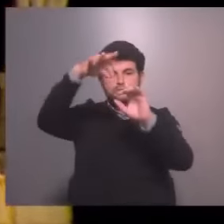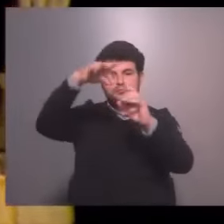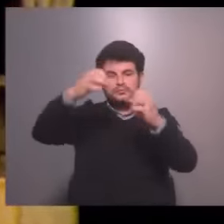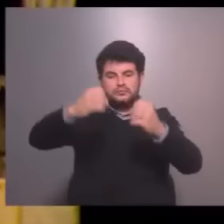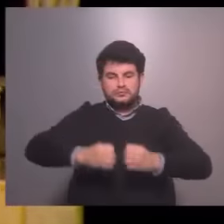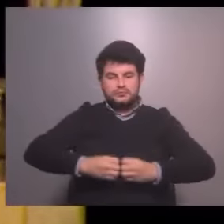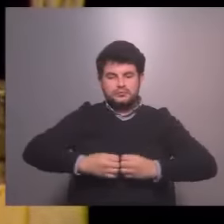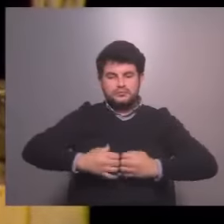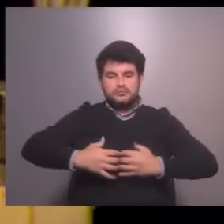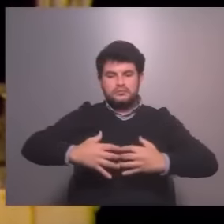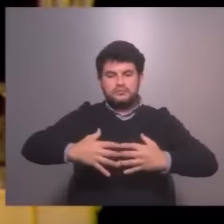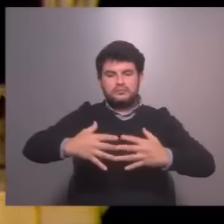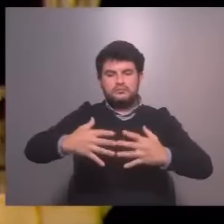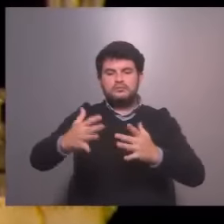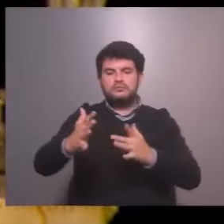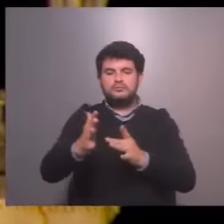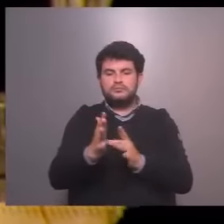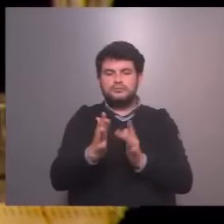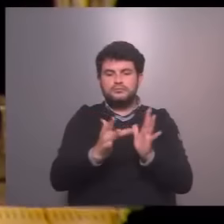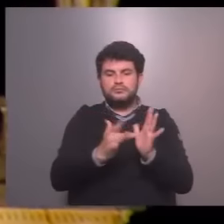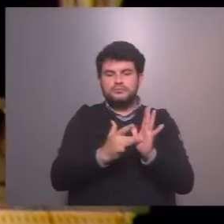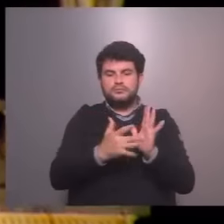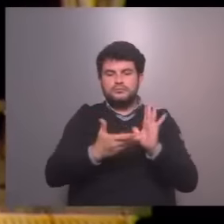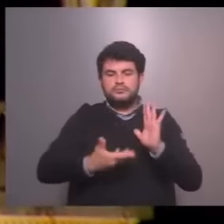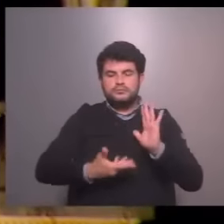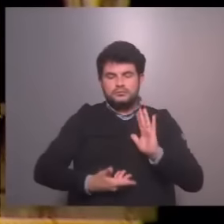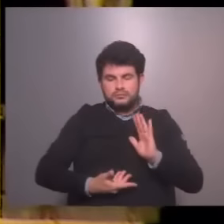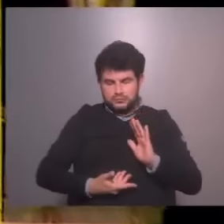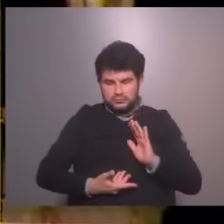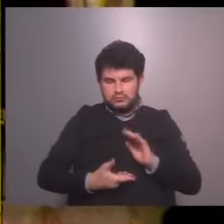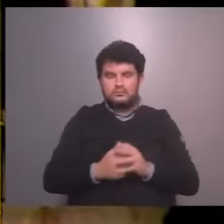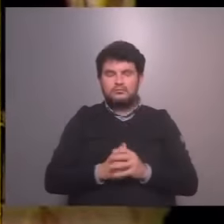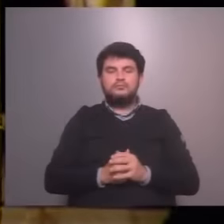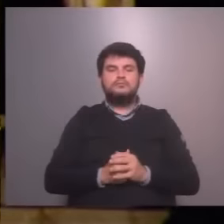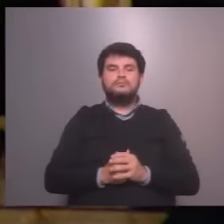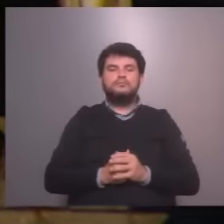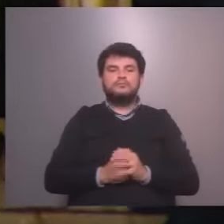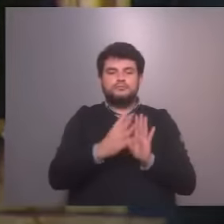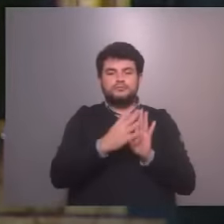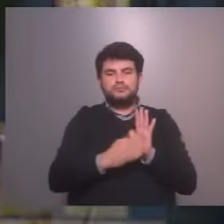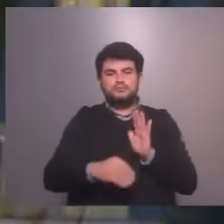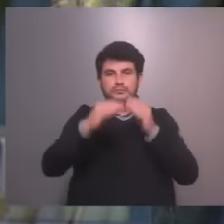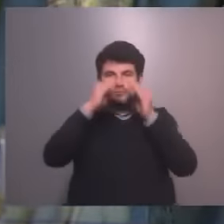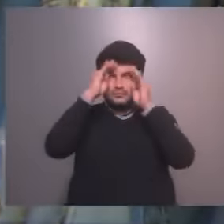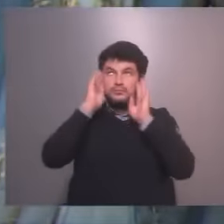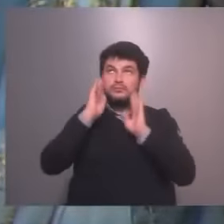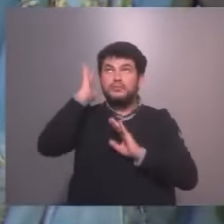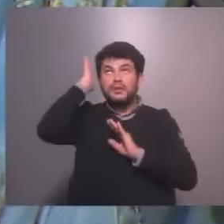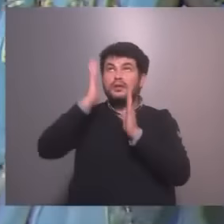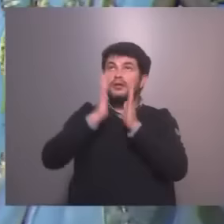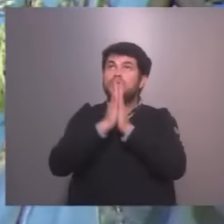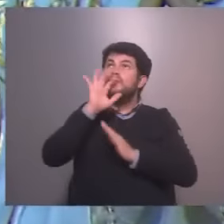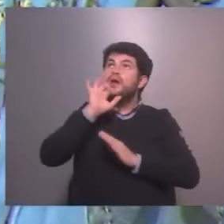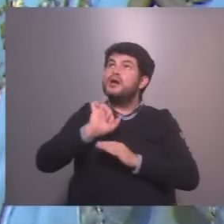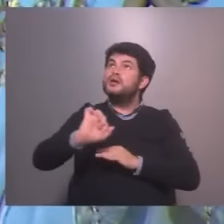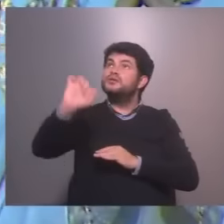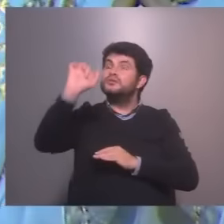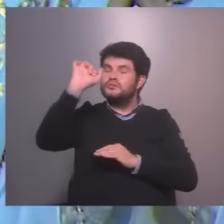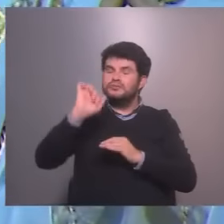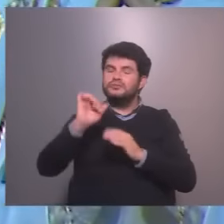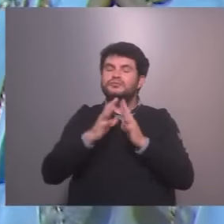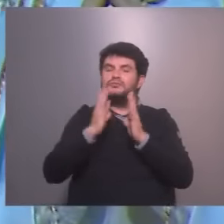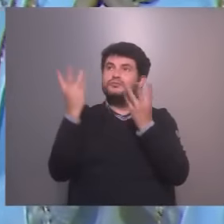Maria, cheia de graça, o Senhor é convosco. Bendita sois vós entre as mulheres, bendito